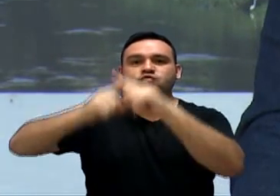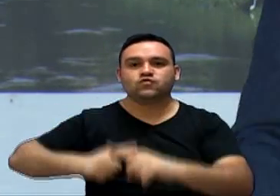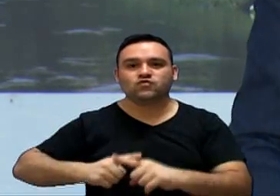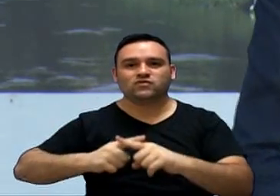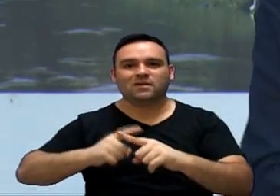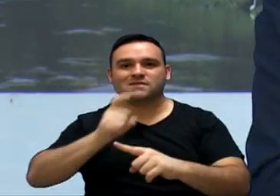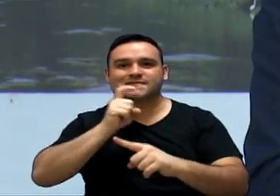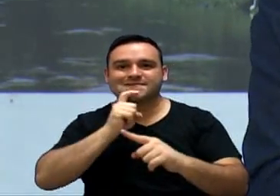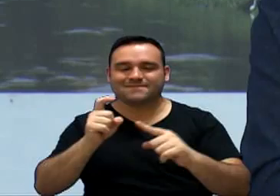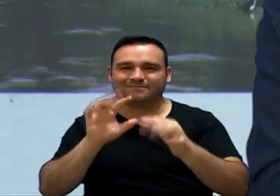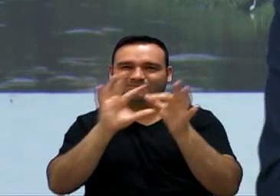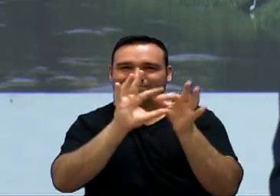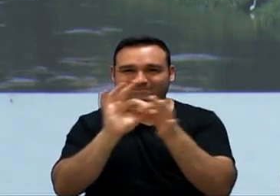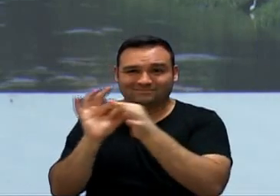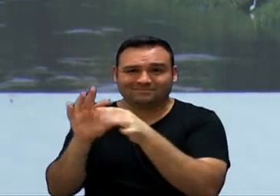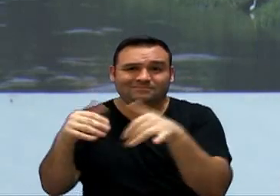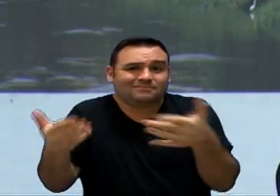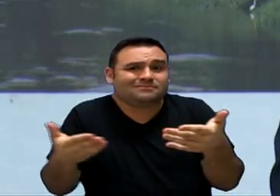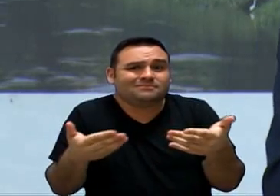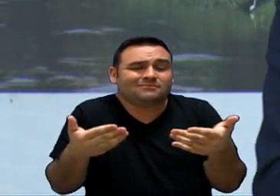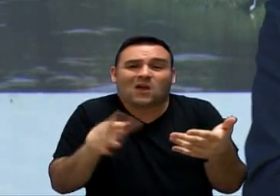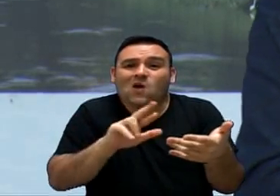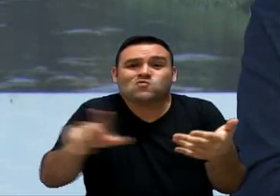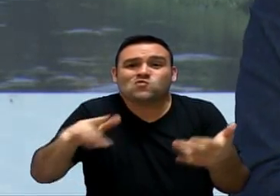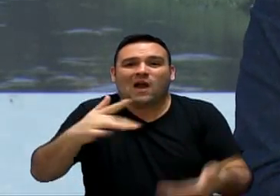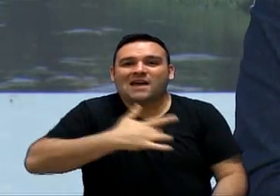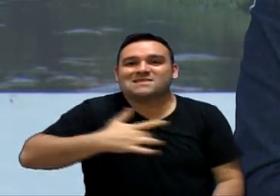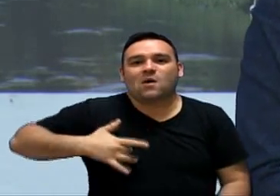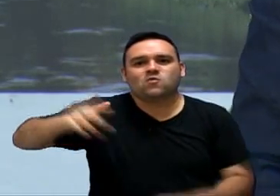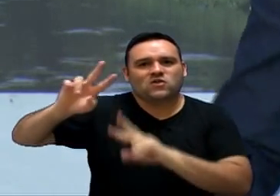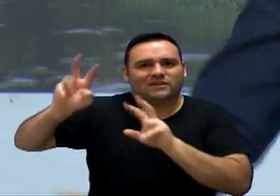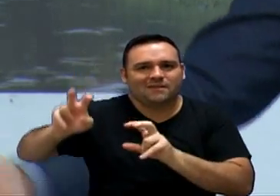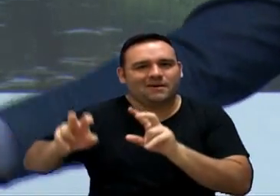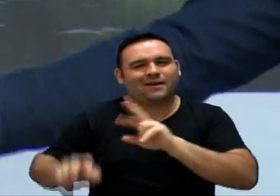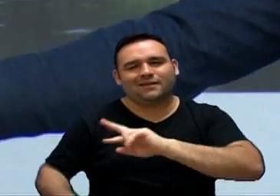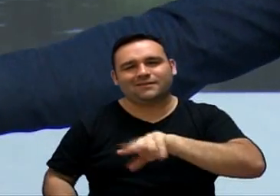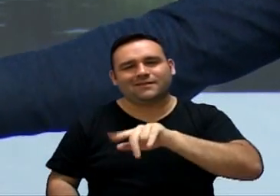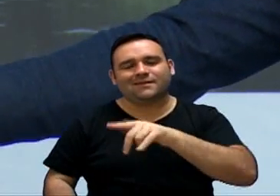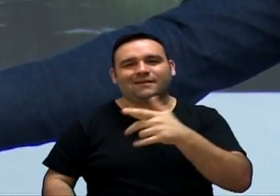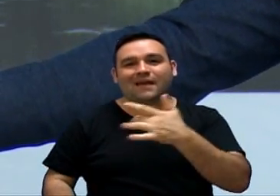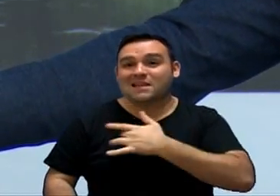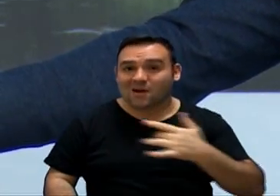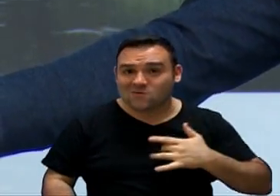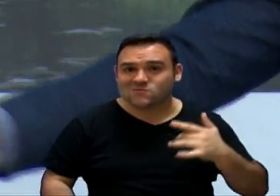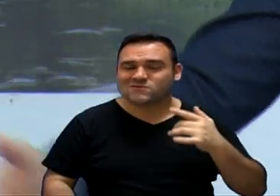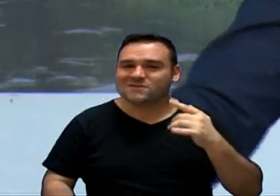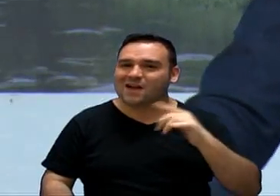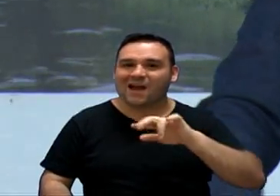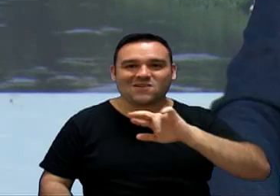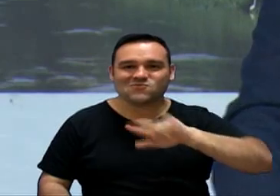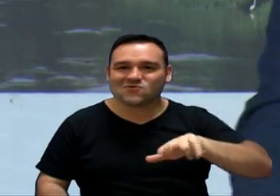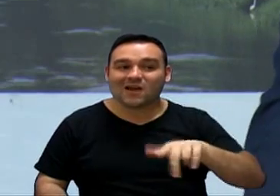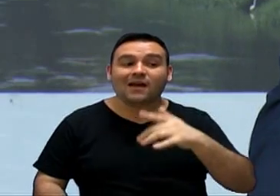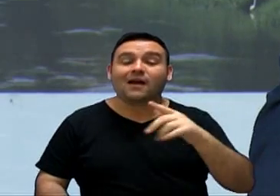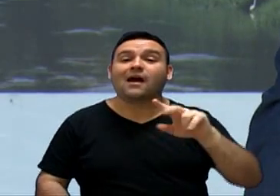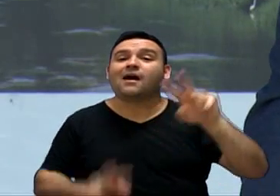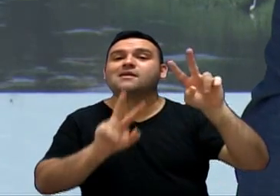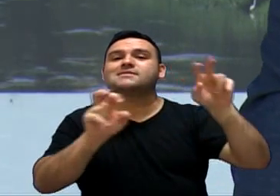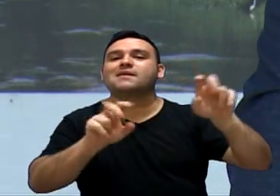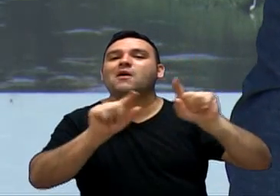Invernos. Então, a questão nunca foi sobre saúde, a questão não é salutar. A questão